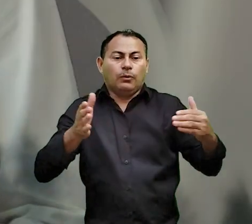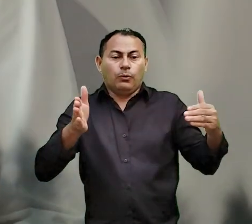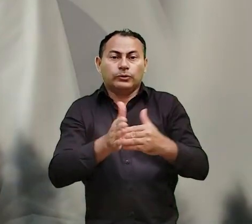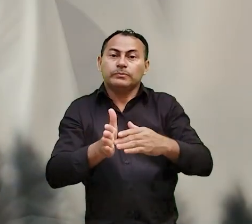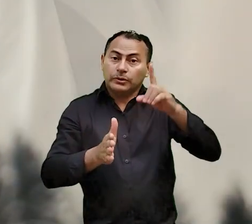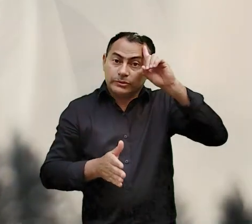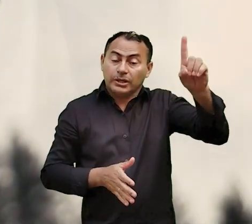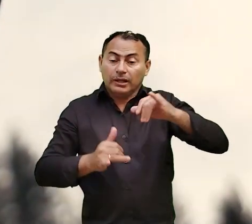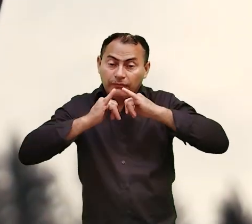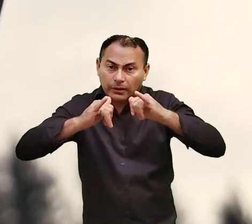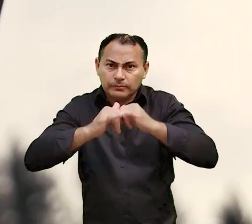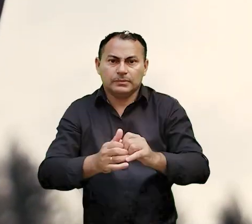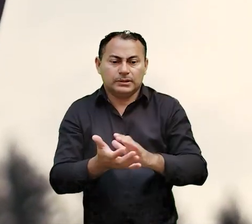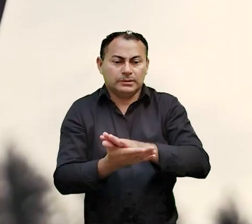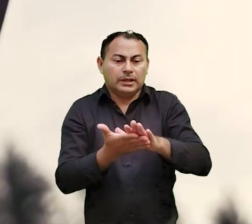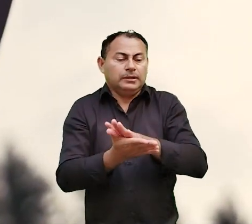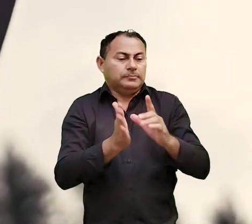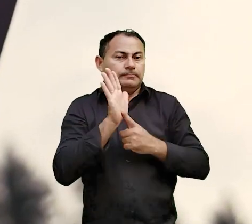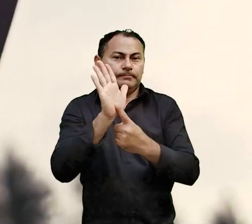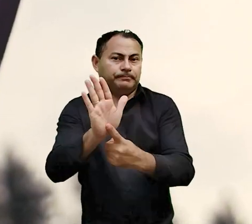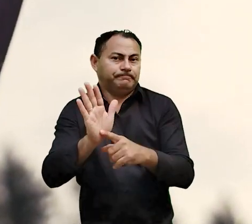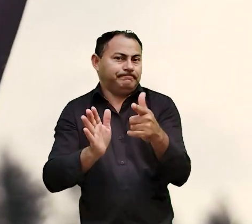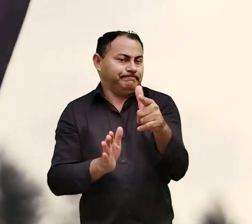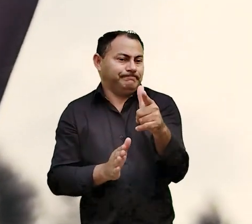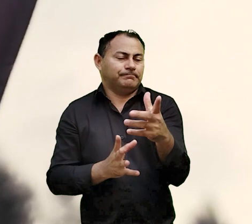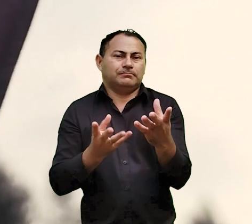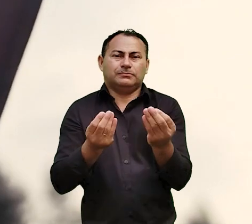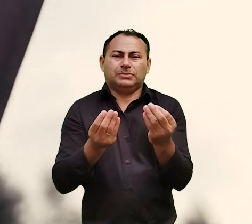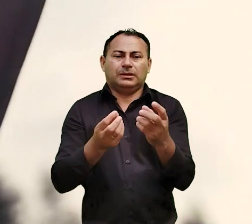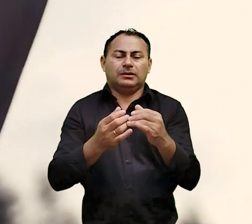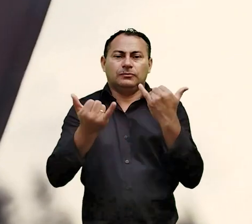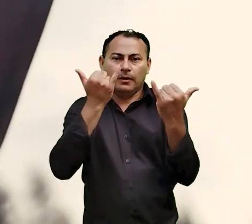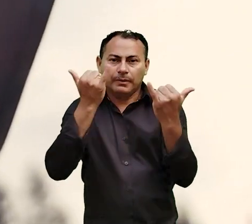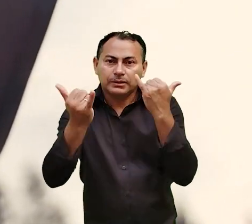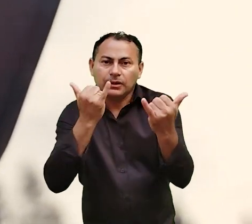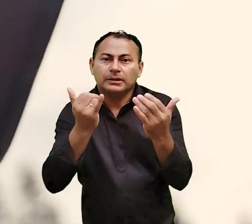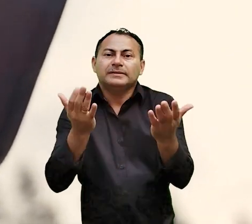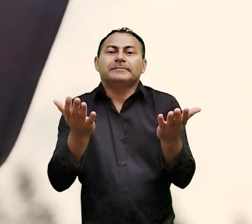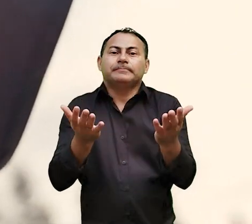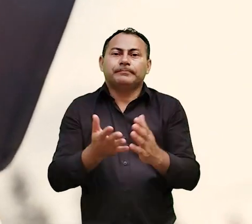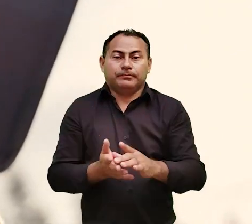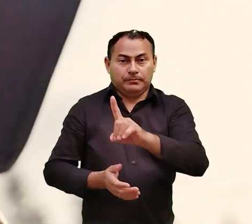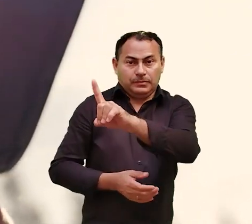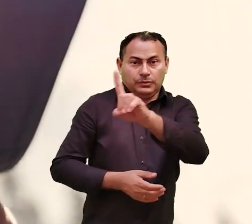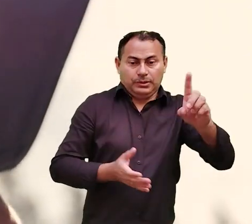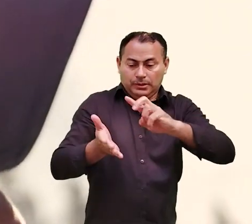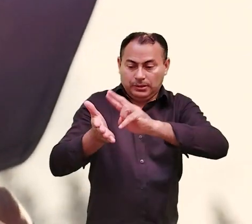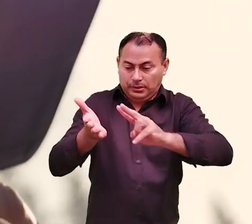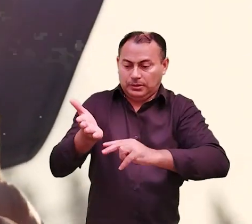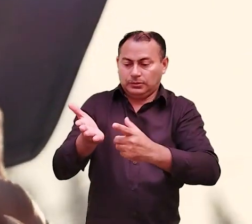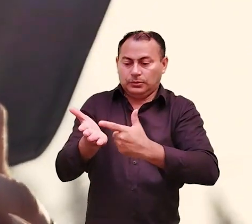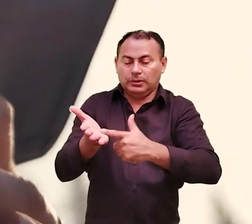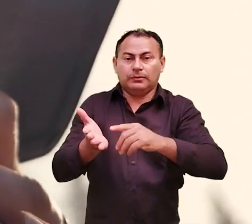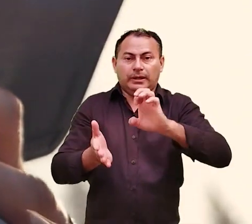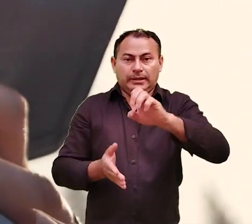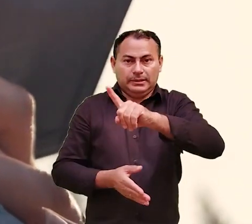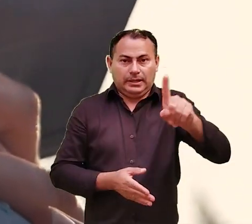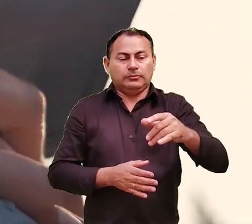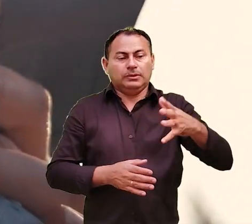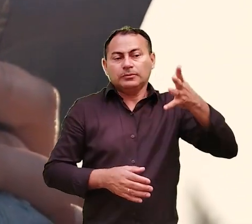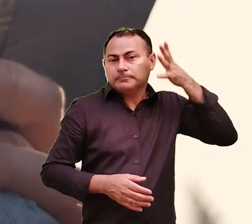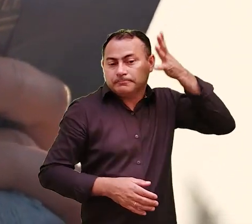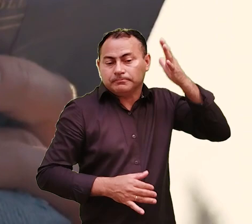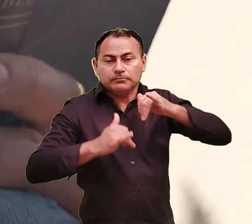pregou a respeito dos últimos dias. Sem essas revelações, não teríamos muitas informações. Durante a leitura do livro